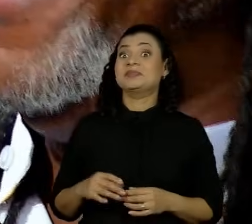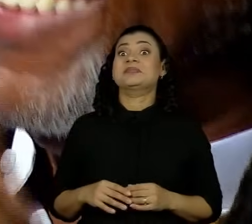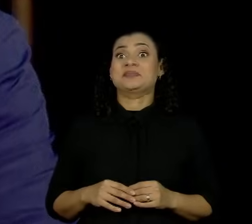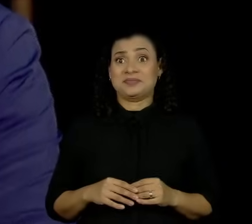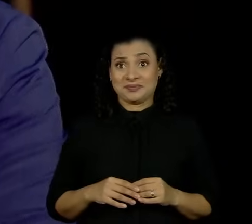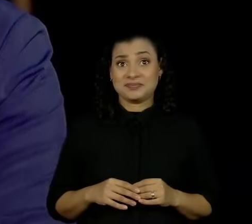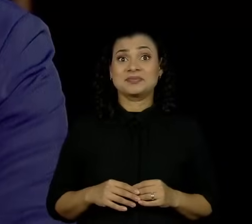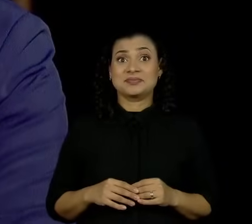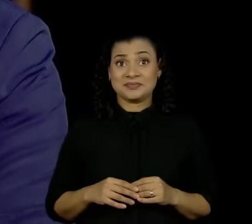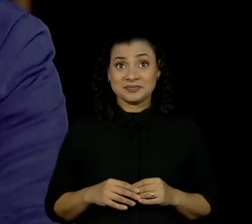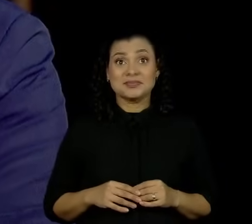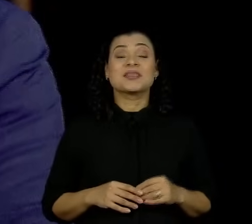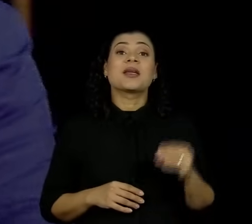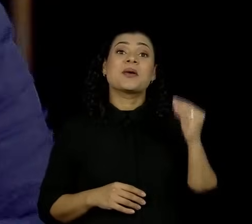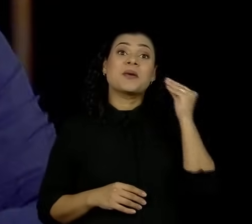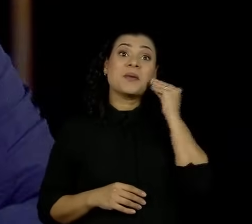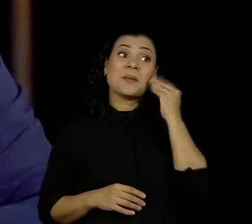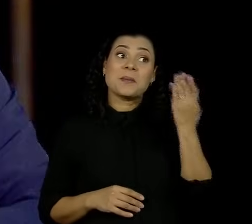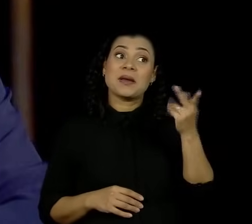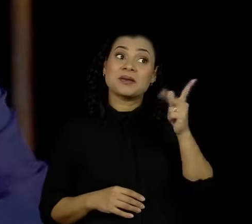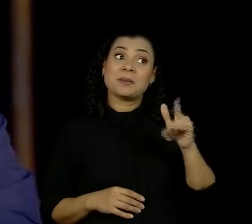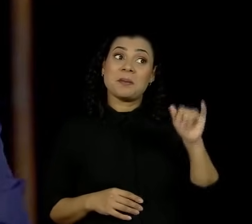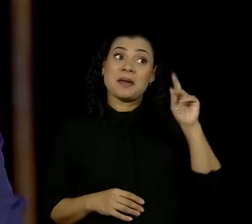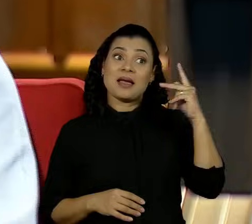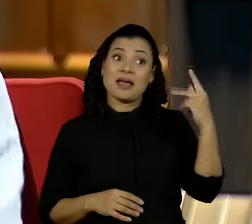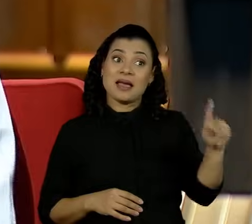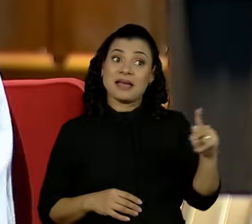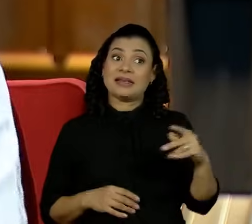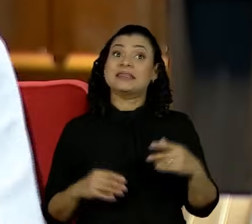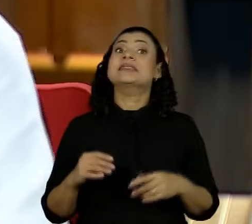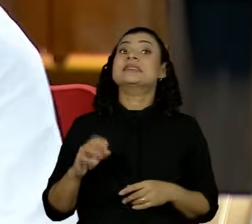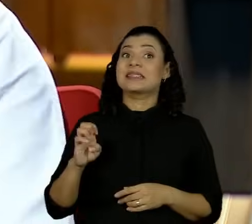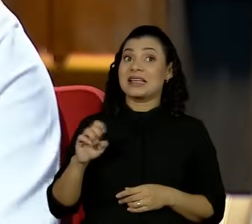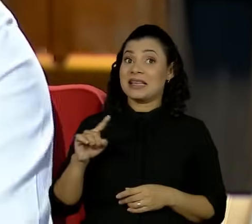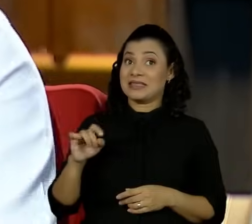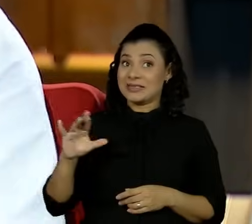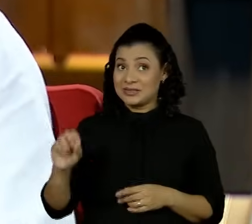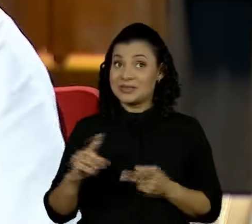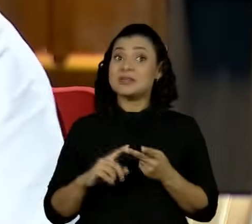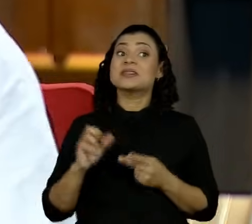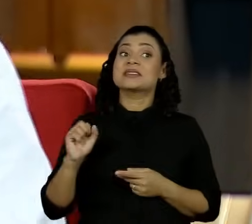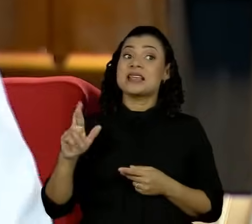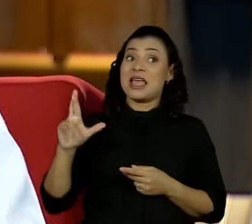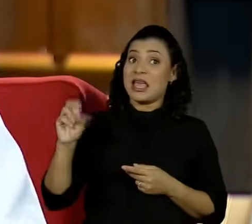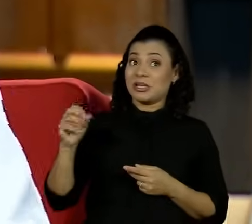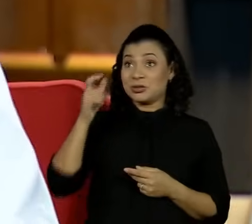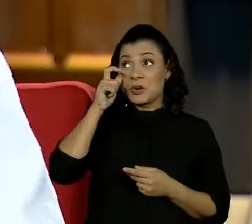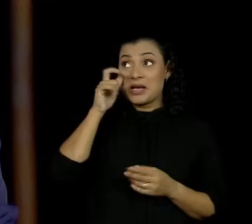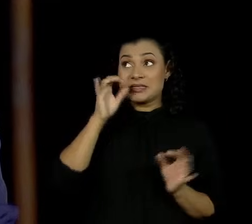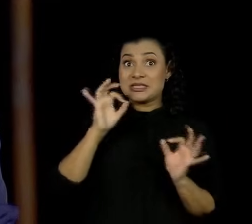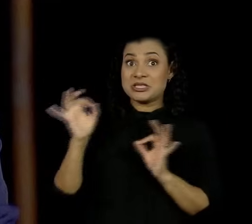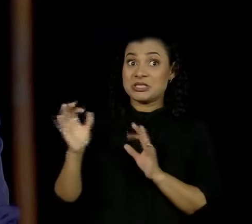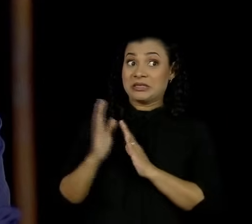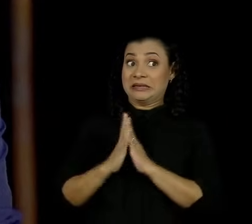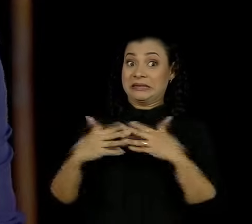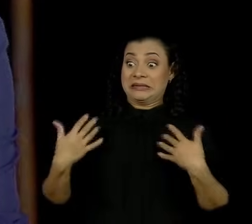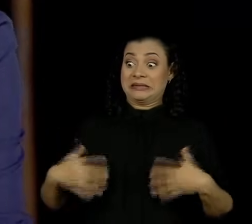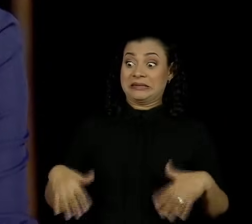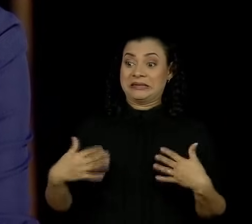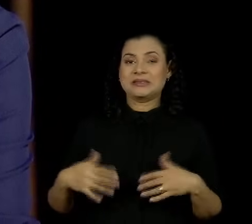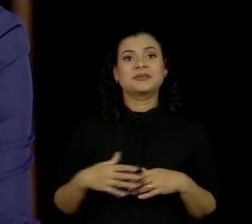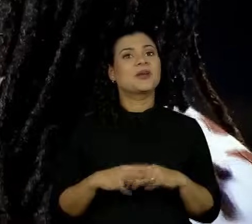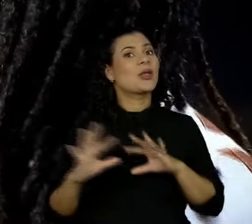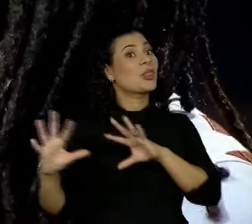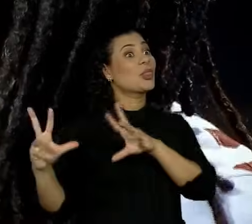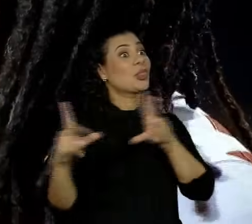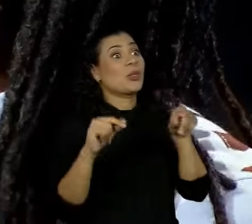É. Um beijo pro Dr. Ezra e a Dona Sheila, que estão assistindo Um o programa. beijo, seu Sérgio. Tá vendo? Tá vendo? Todo mundo